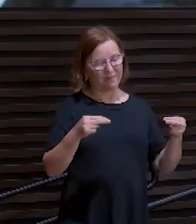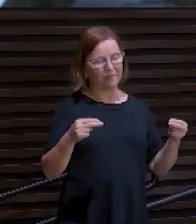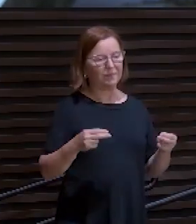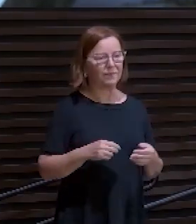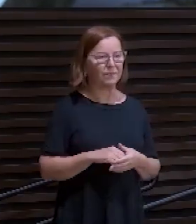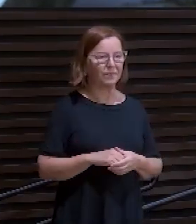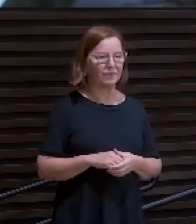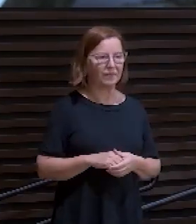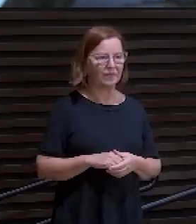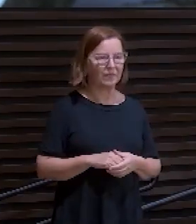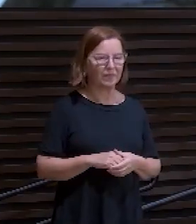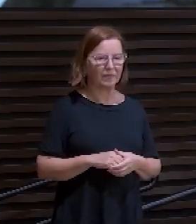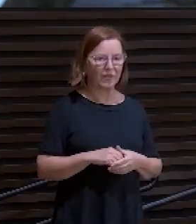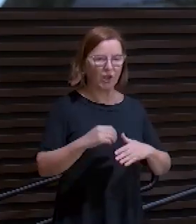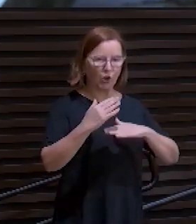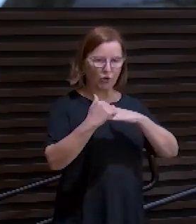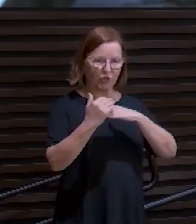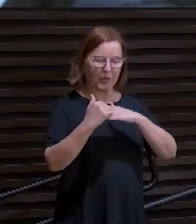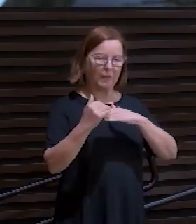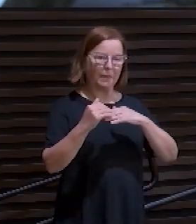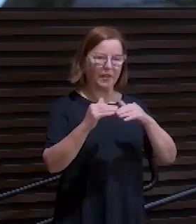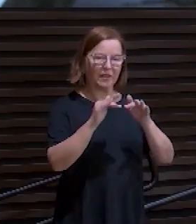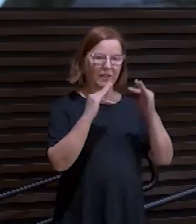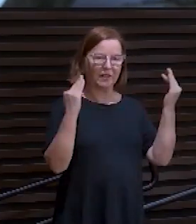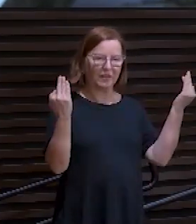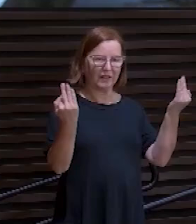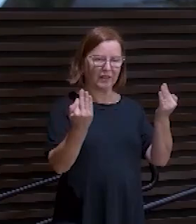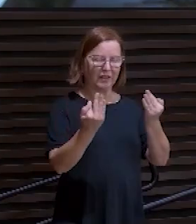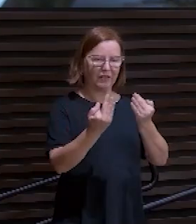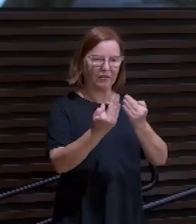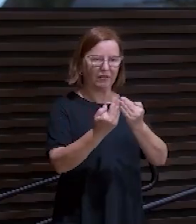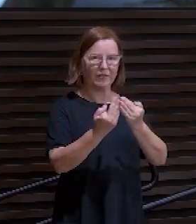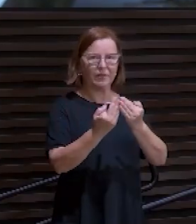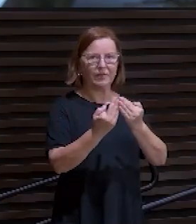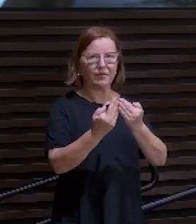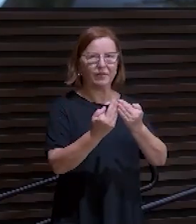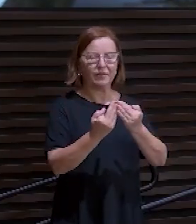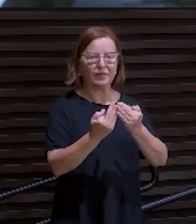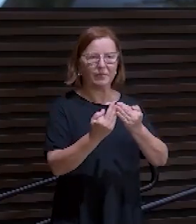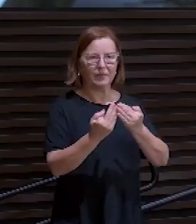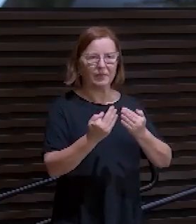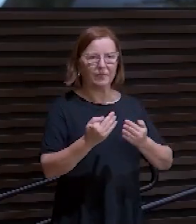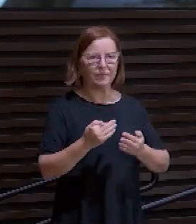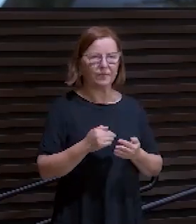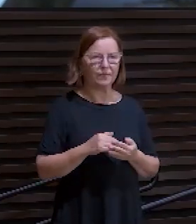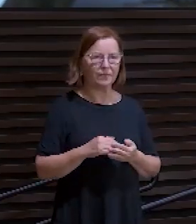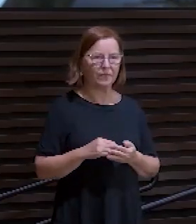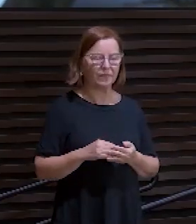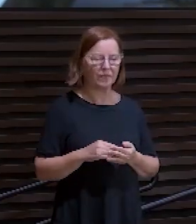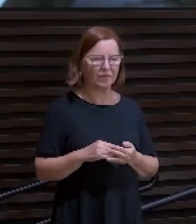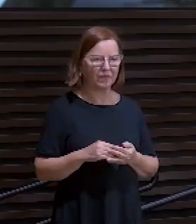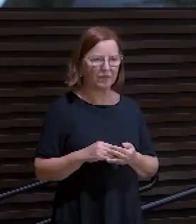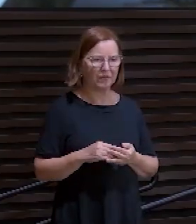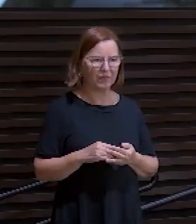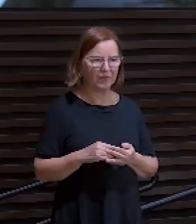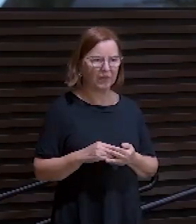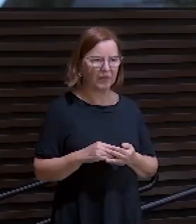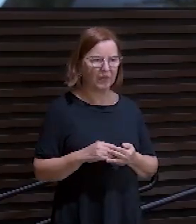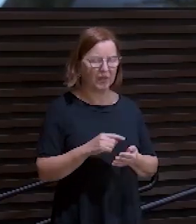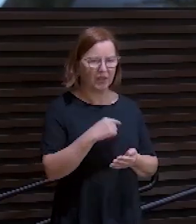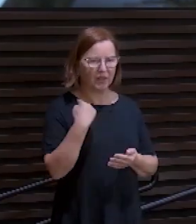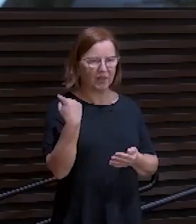A vocação da família também não é angariar bens. Nós aprendemos o discurso,